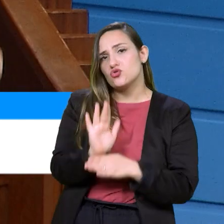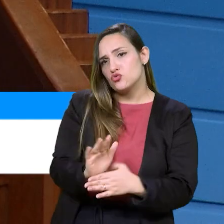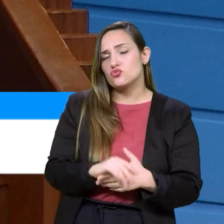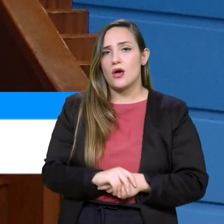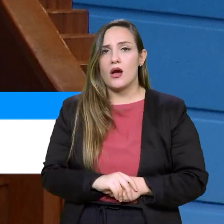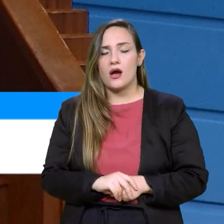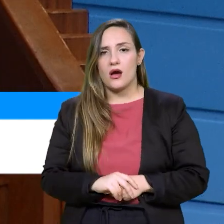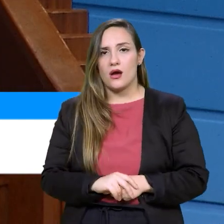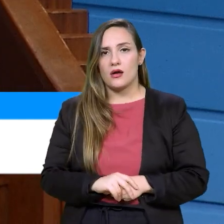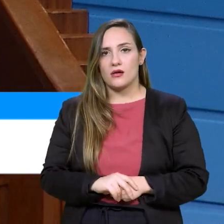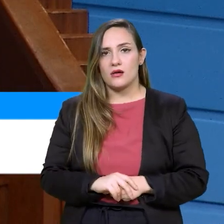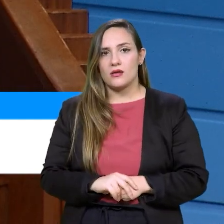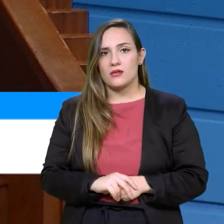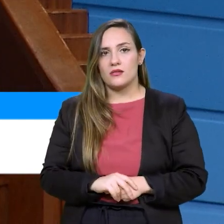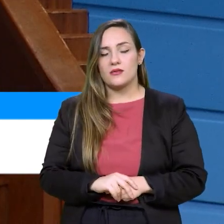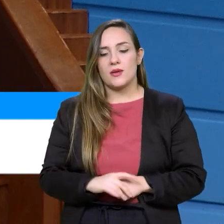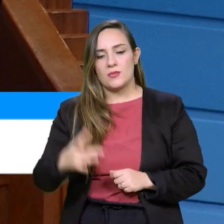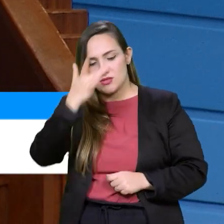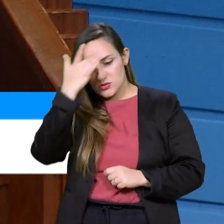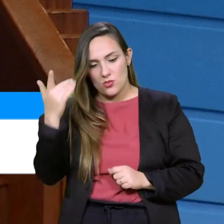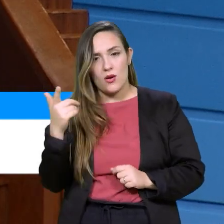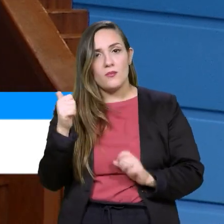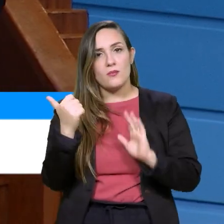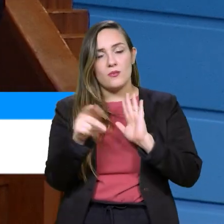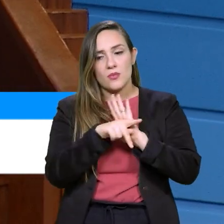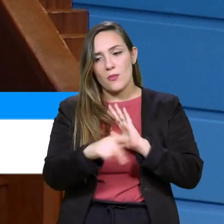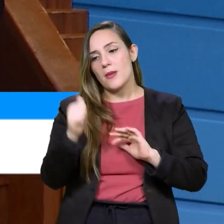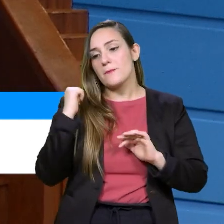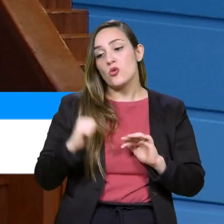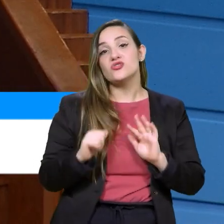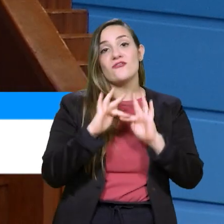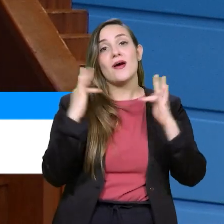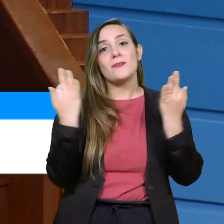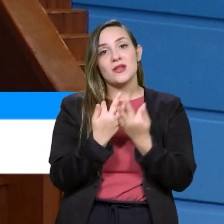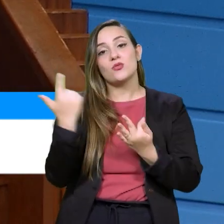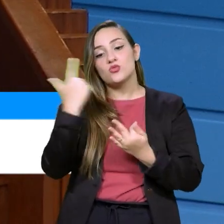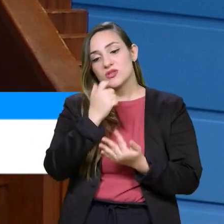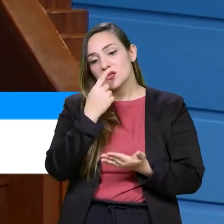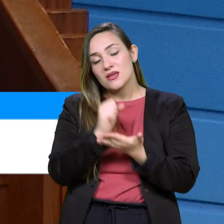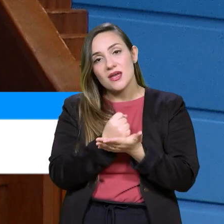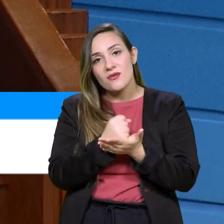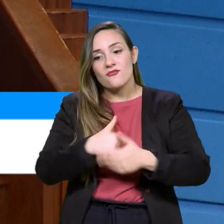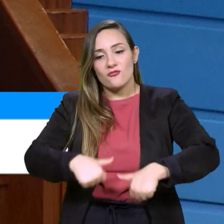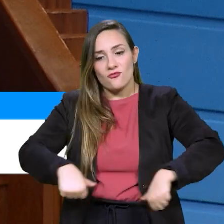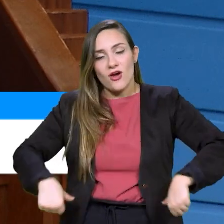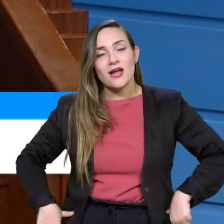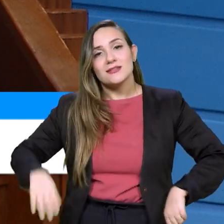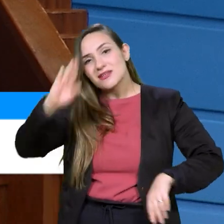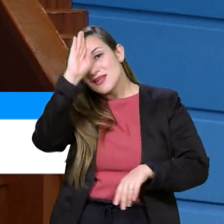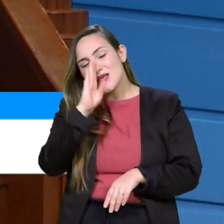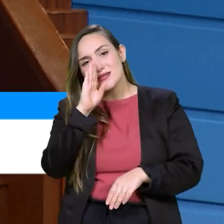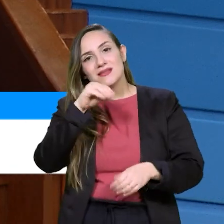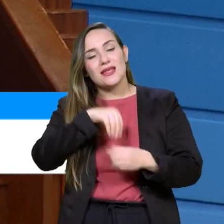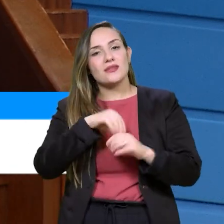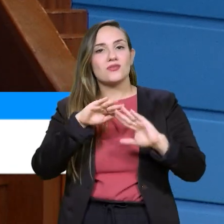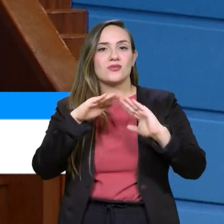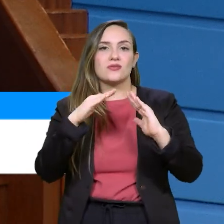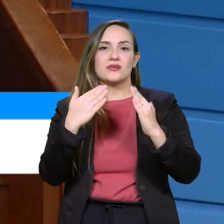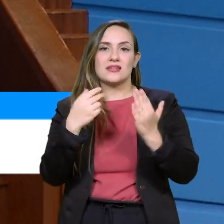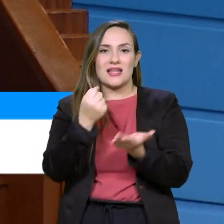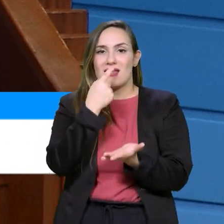programa que vai beneficiar aqueles do Bolsa Família terem acesso a medicamentos,